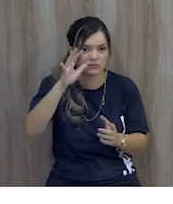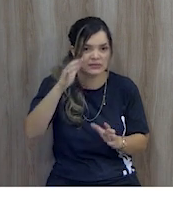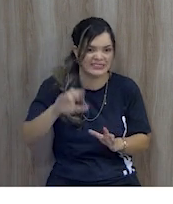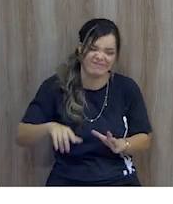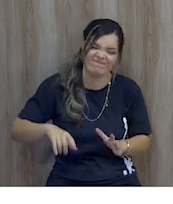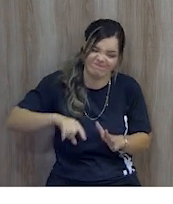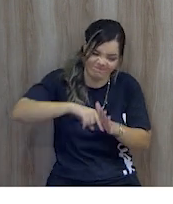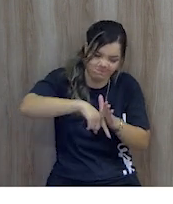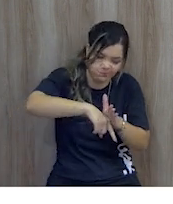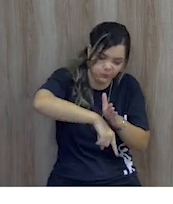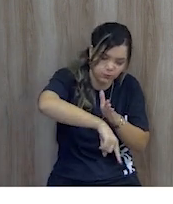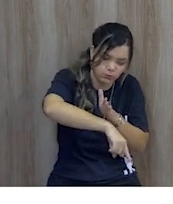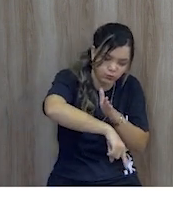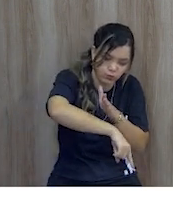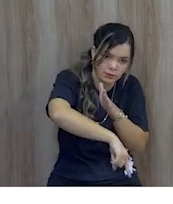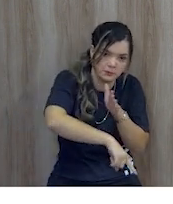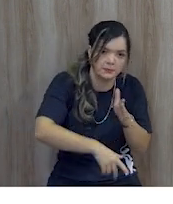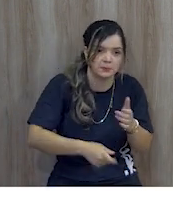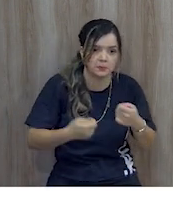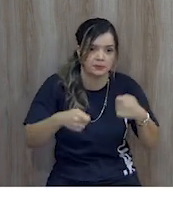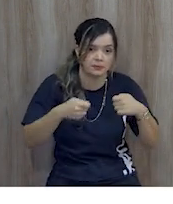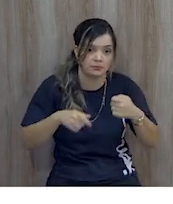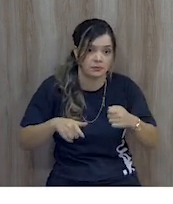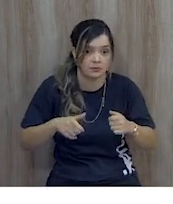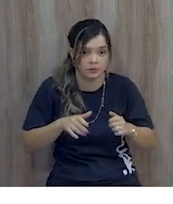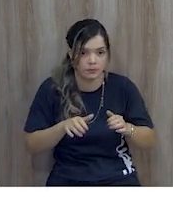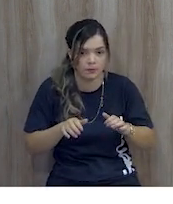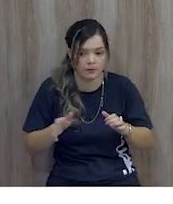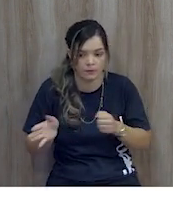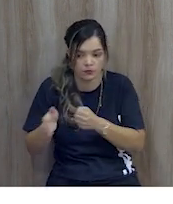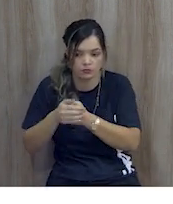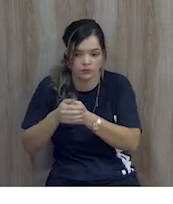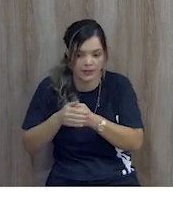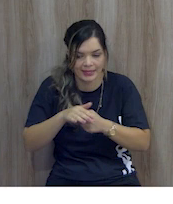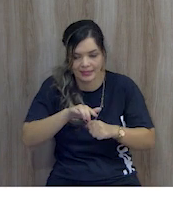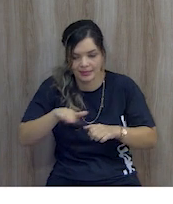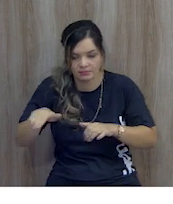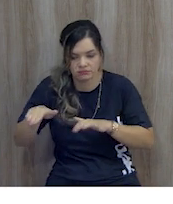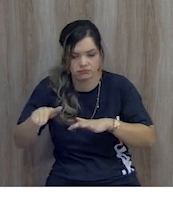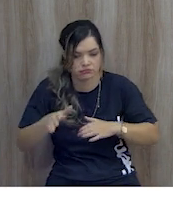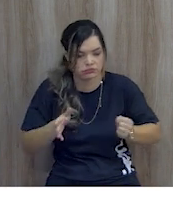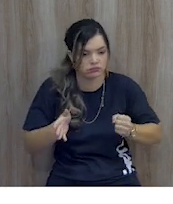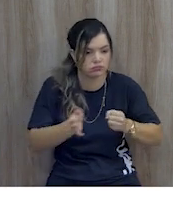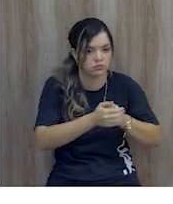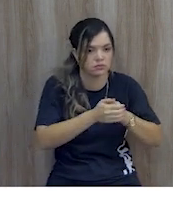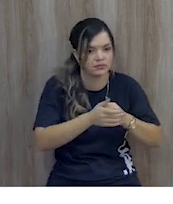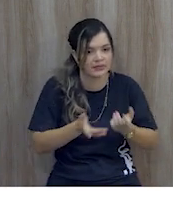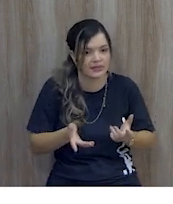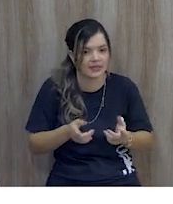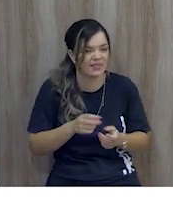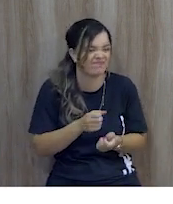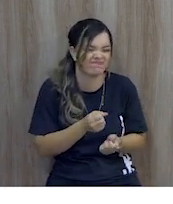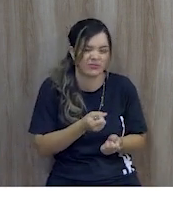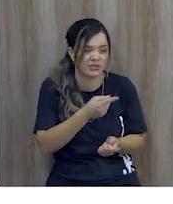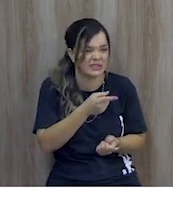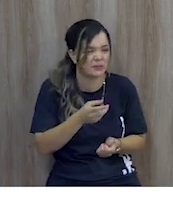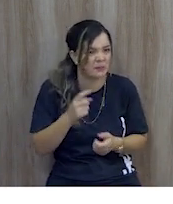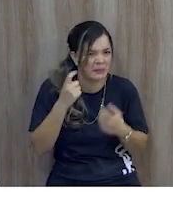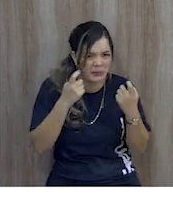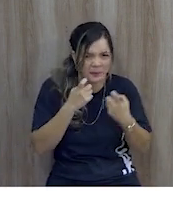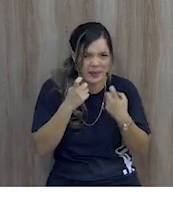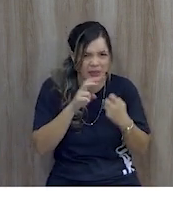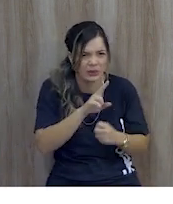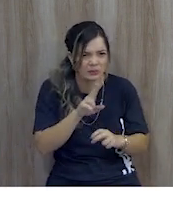a gente vai lançar a mão de um fechamento lateral, tanto em reseção unitária quanto reseção múltipla. Não se apeguem aos nomes, eu vou mostrar